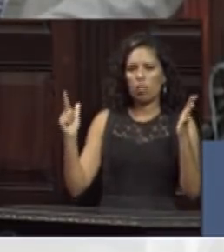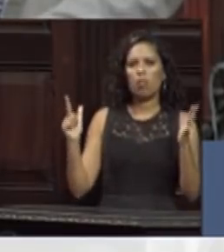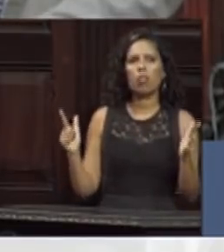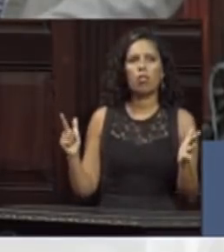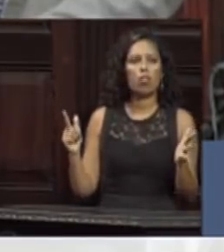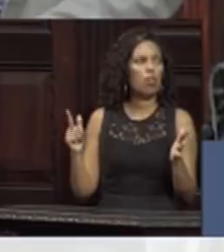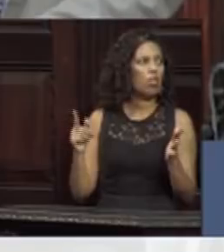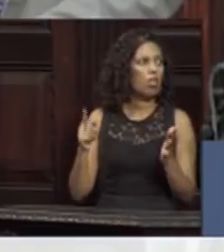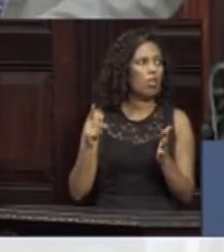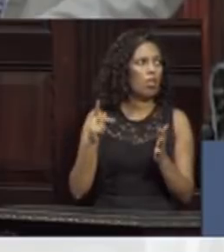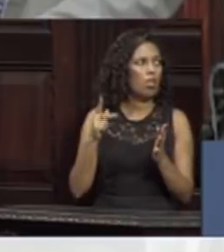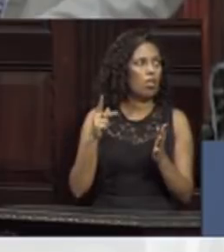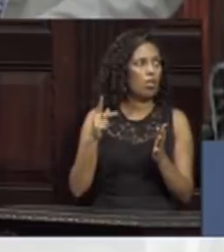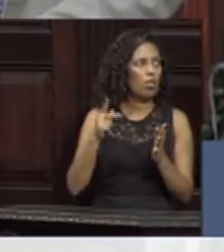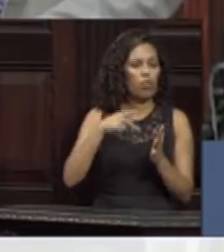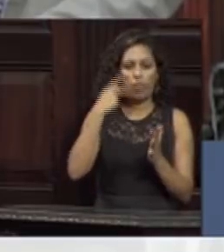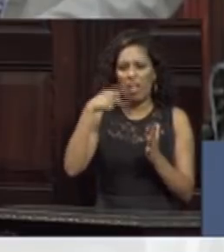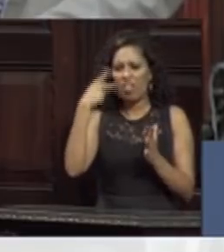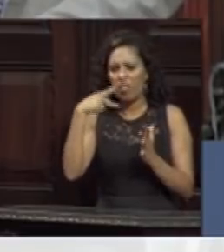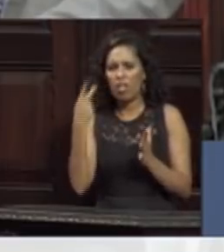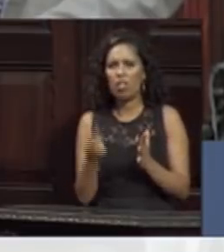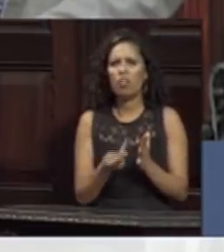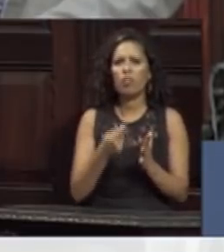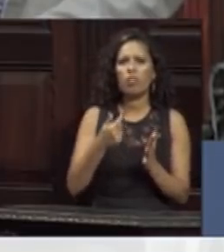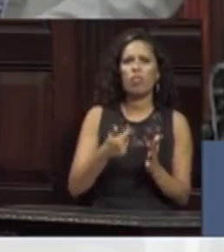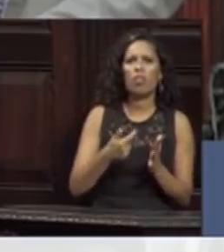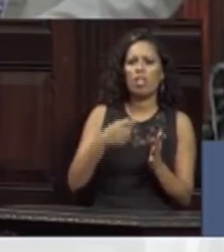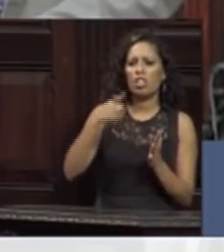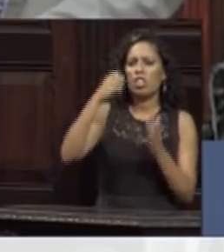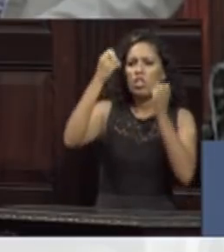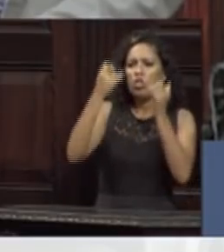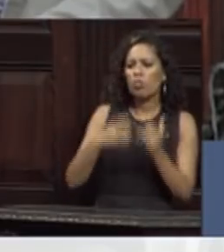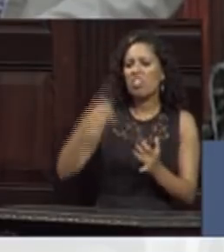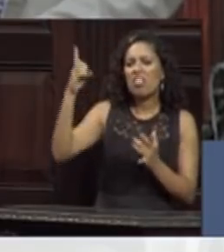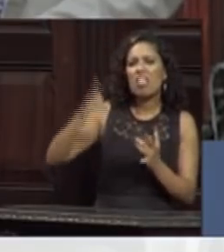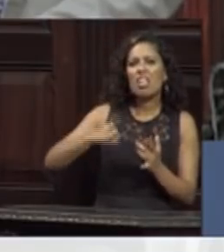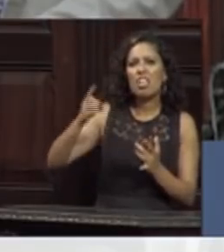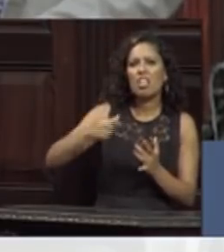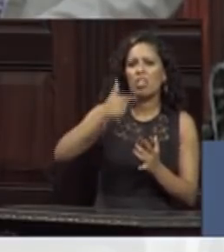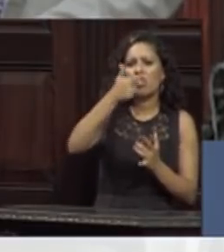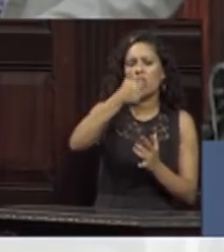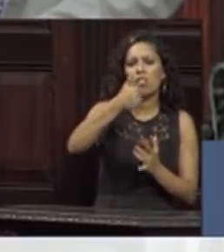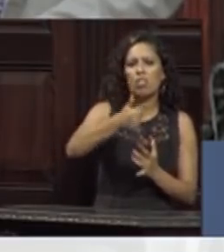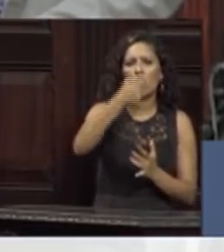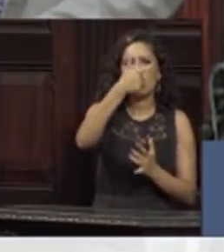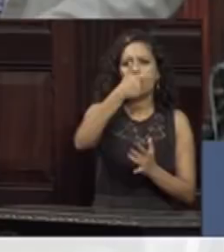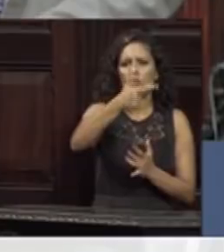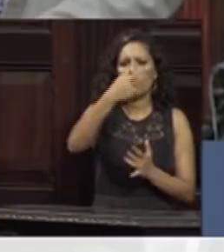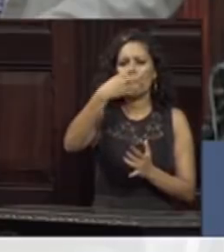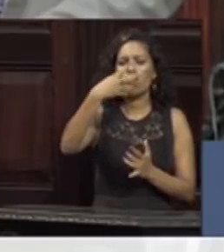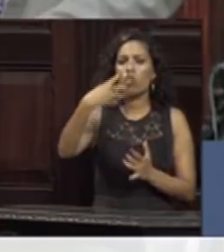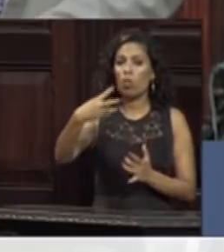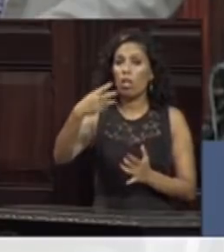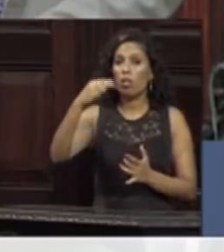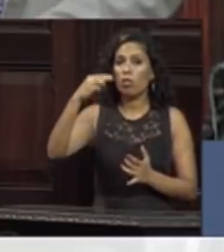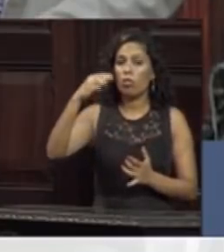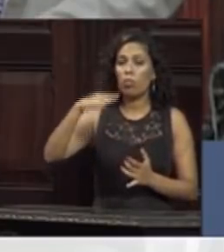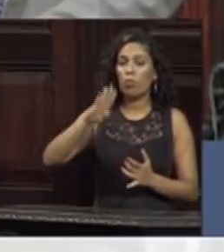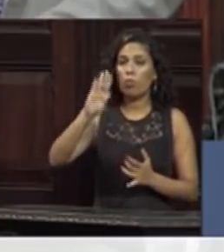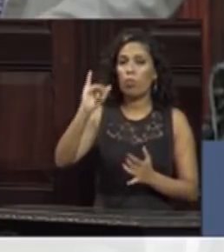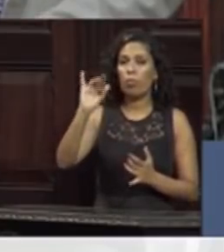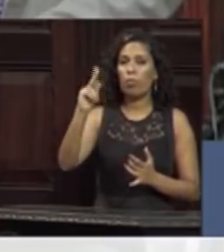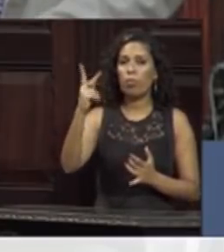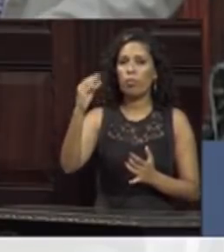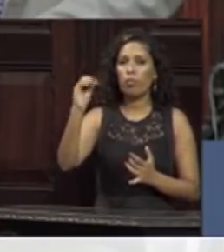iria trazer para o Brasil 124 bi. Repetro não traz nada. Repetro, o Estado